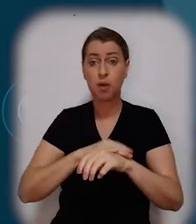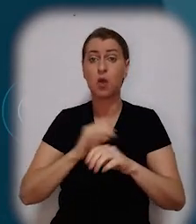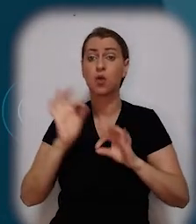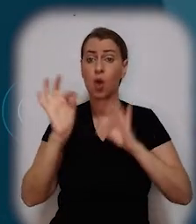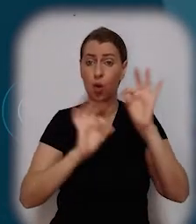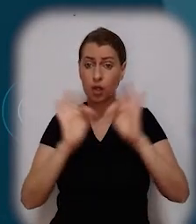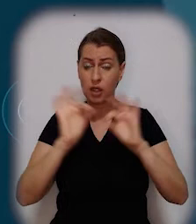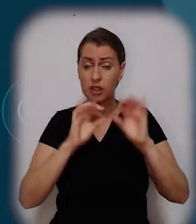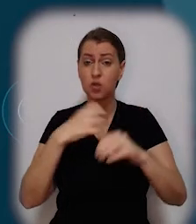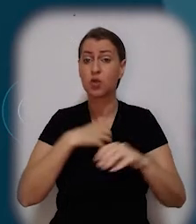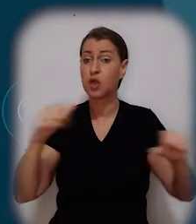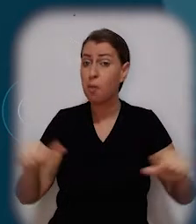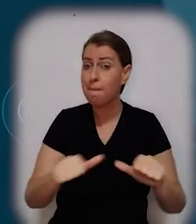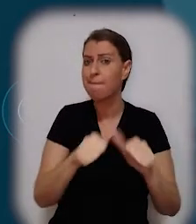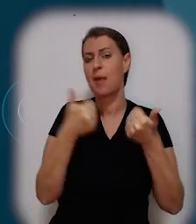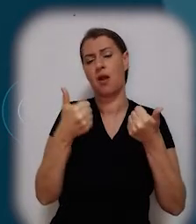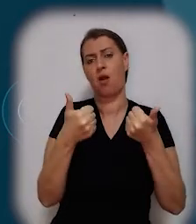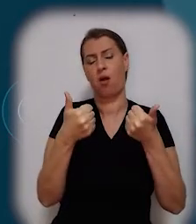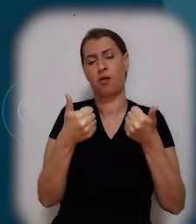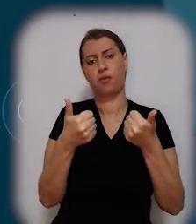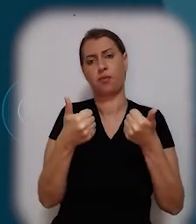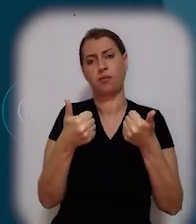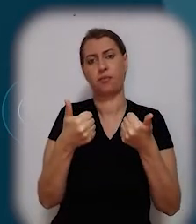forma melhor.